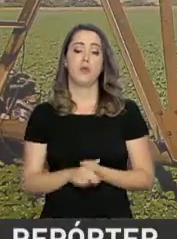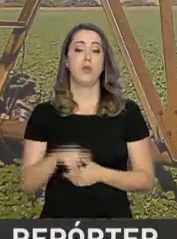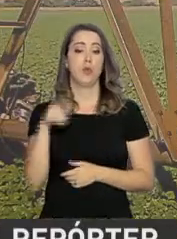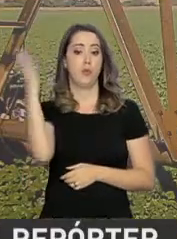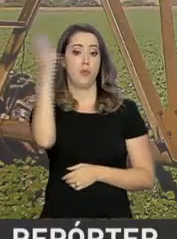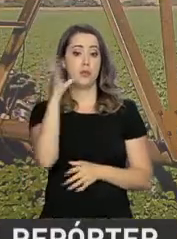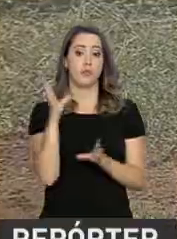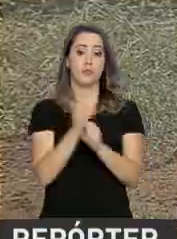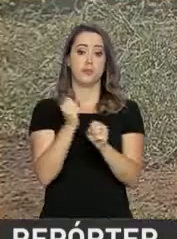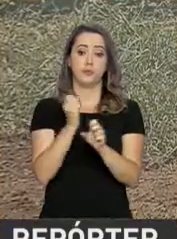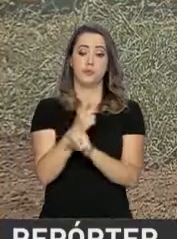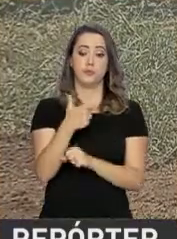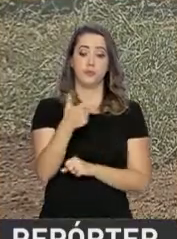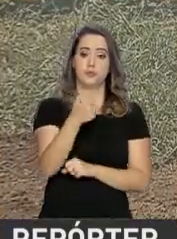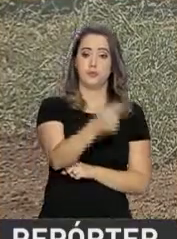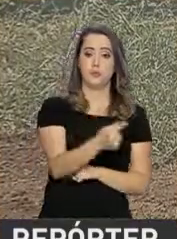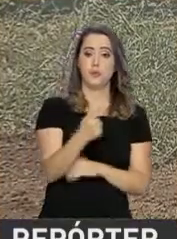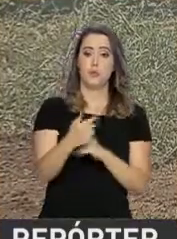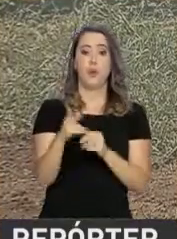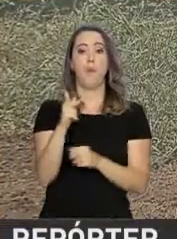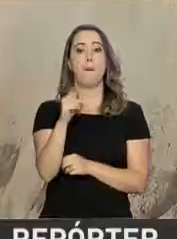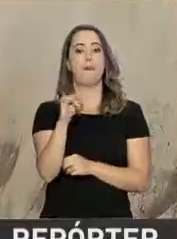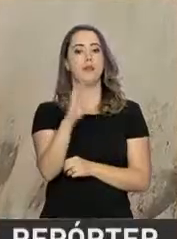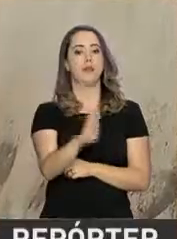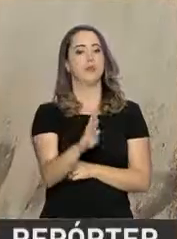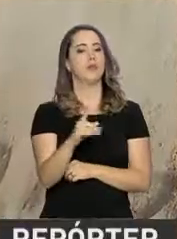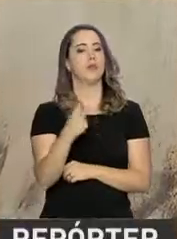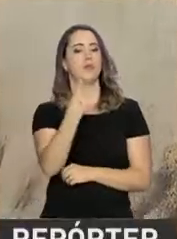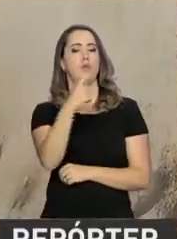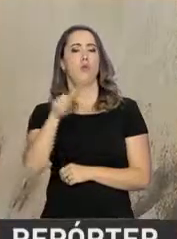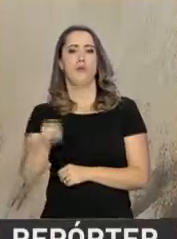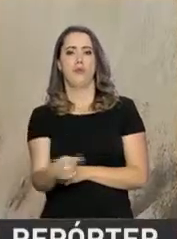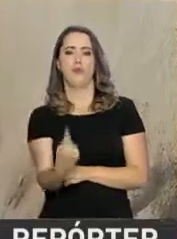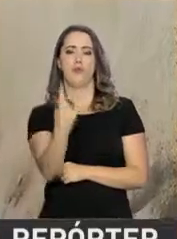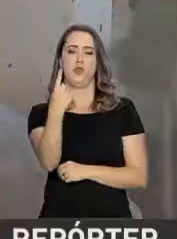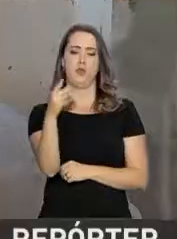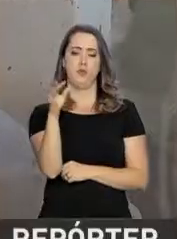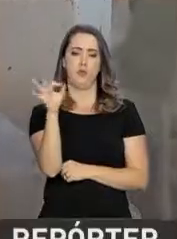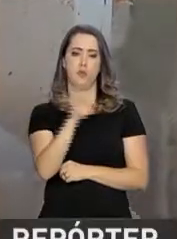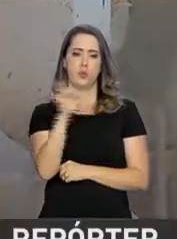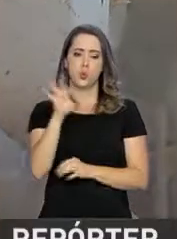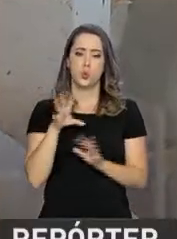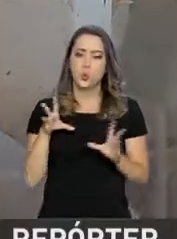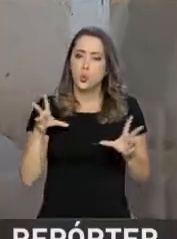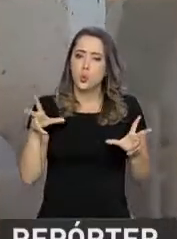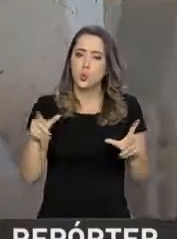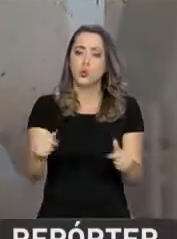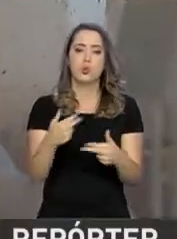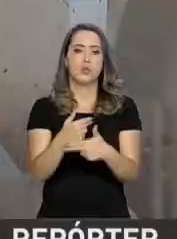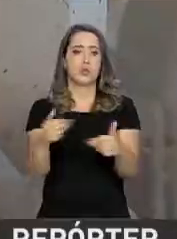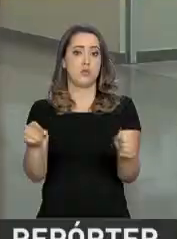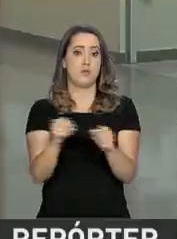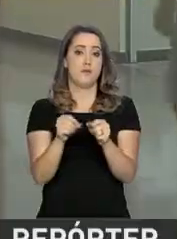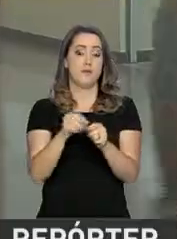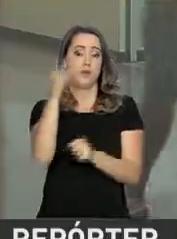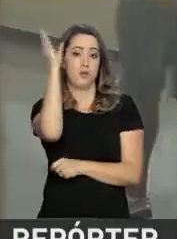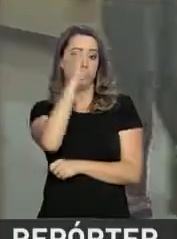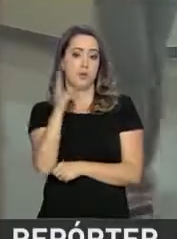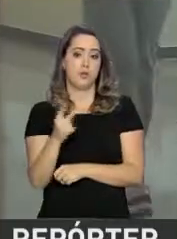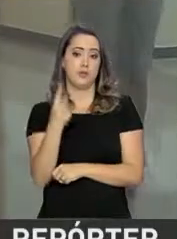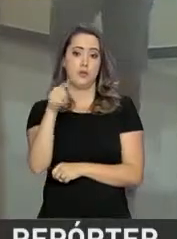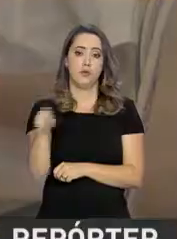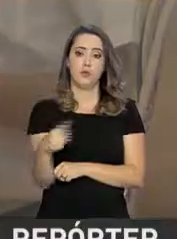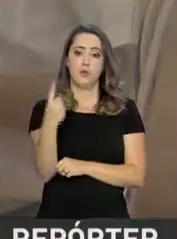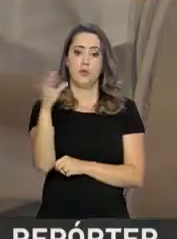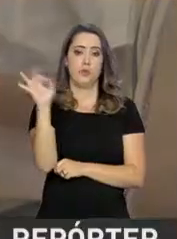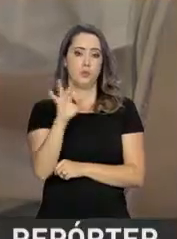2007 com o crescimento do pib o produto interno bruto que é a soma de toda a riqueza produzida pelo país em 1,1